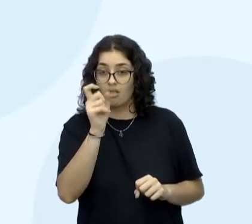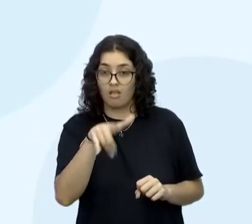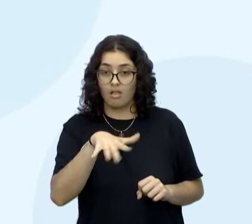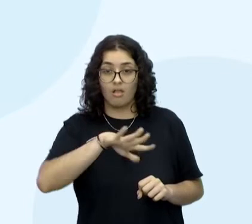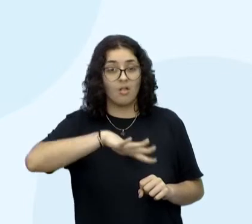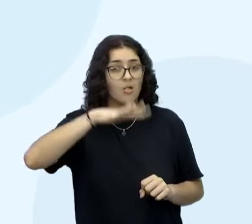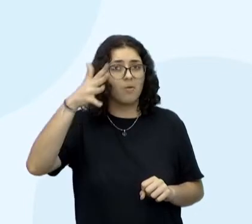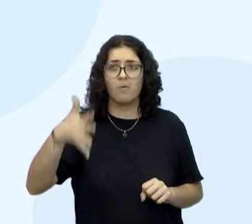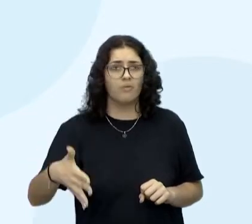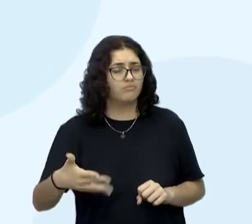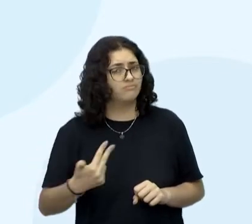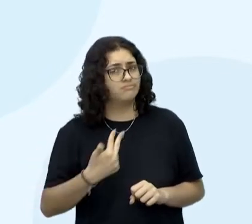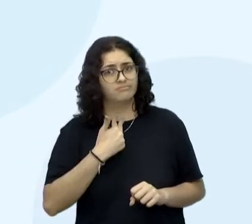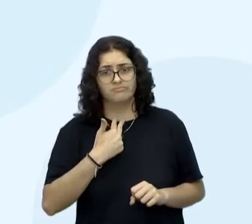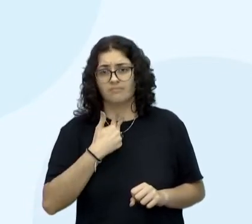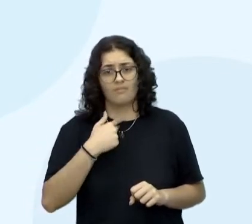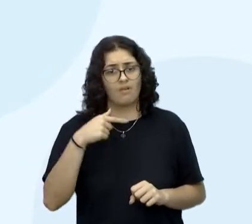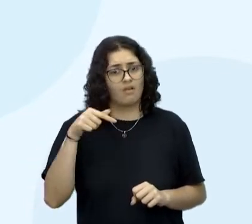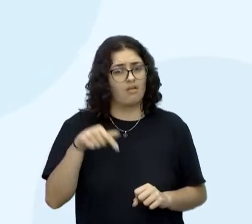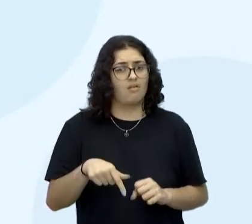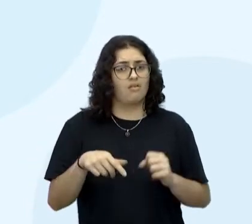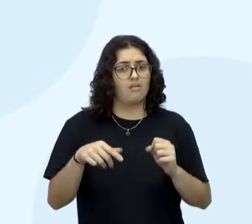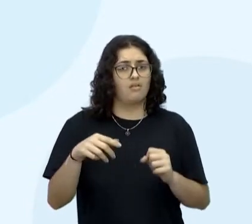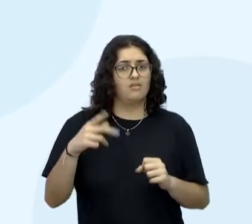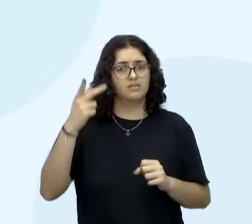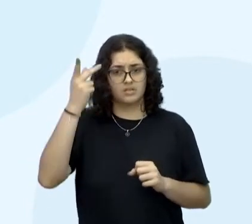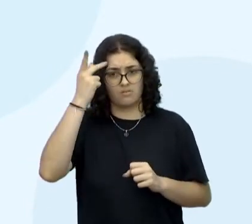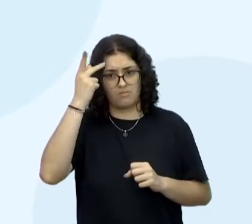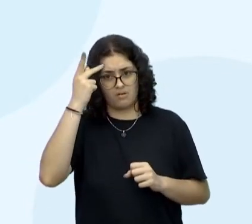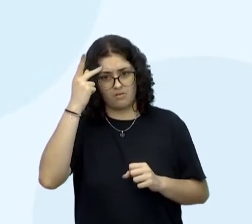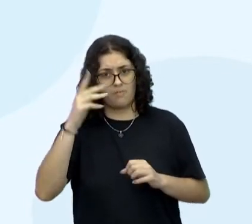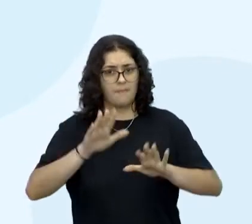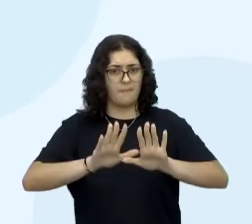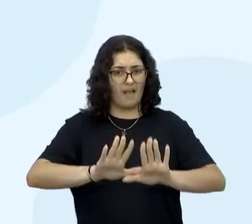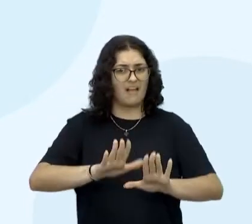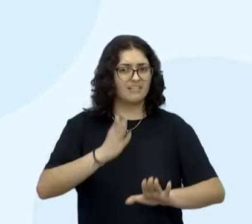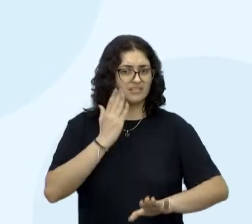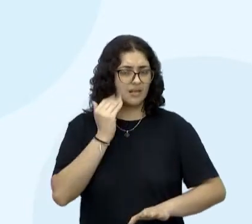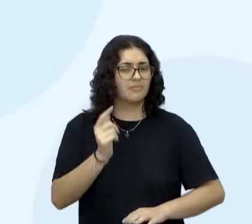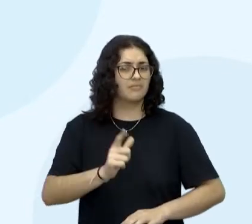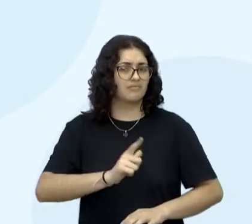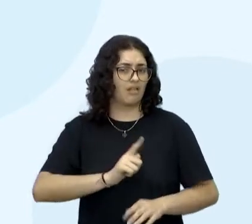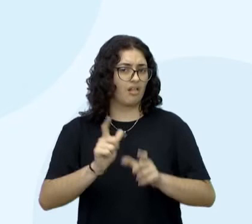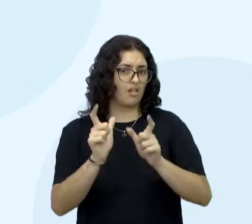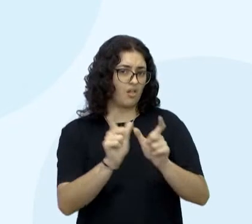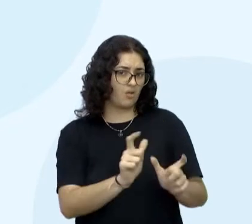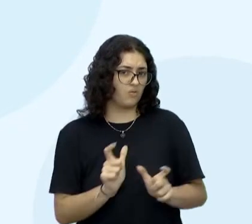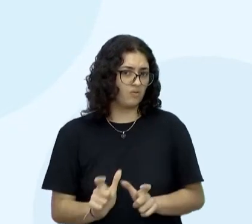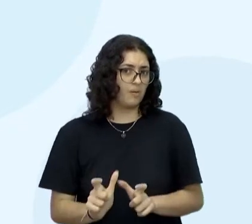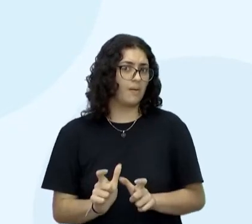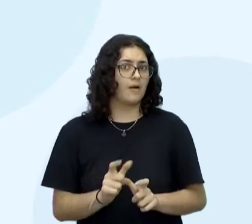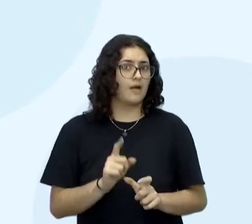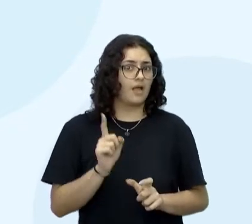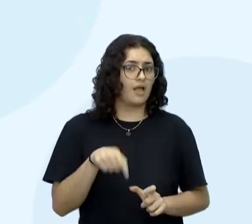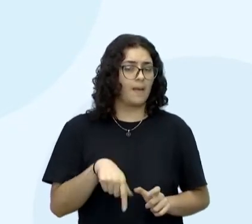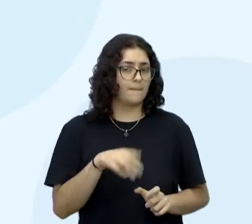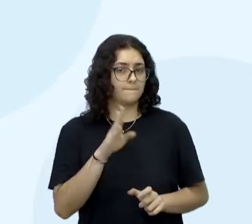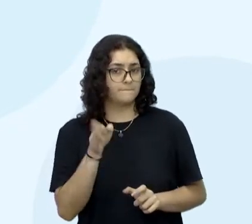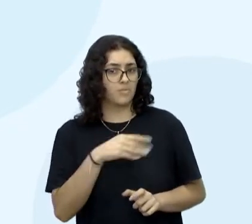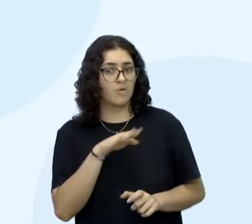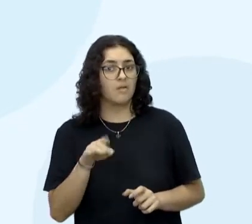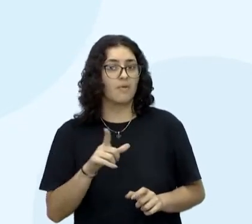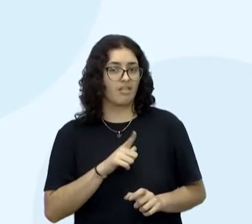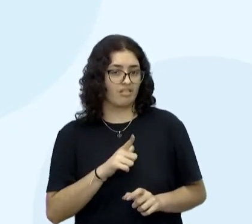para haver mais aqui na cidade de São Paulo, por exemplo. Mas a gente sabe que tem em alguns locais proibidos o